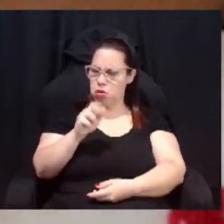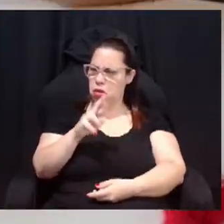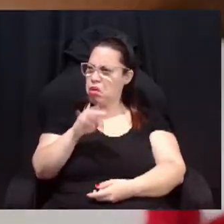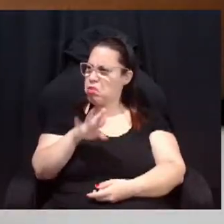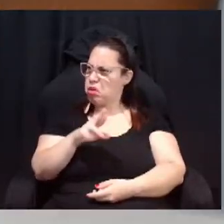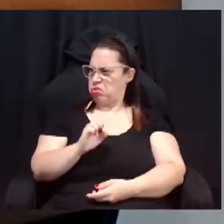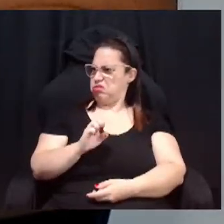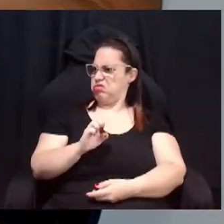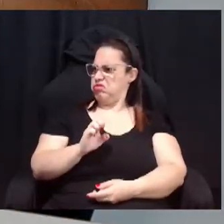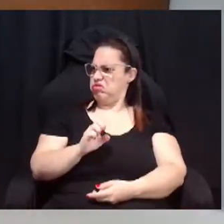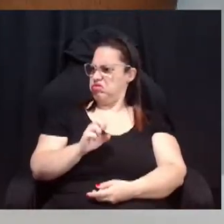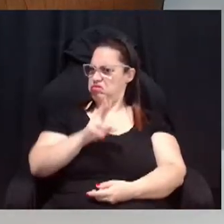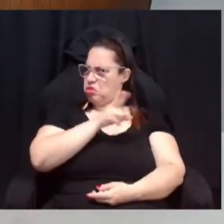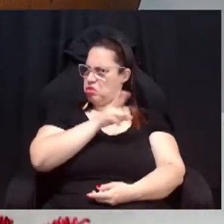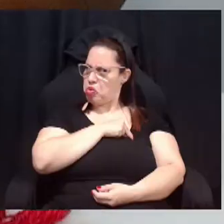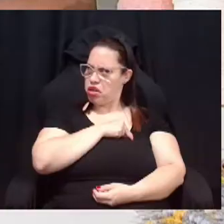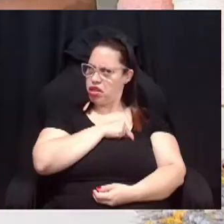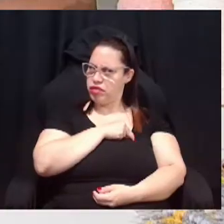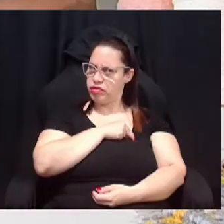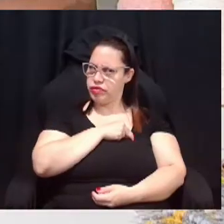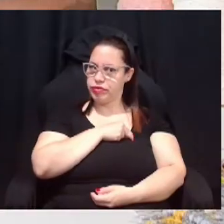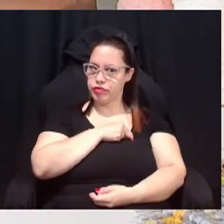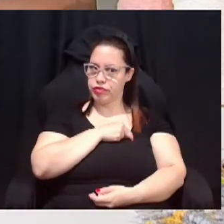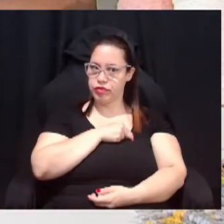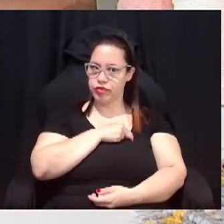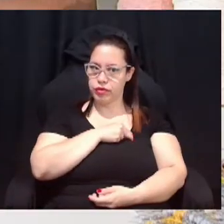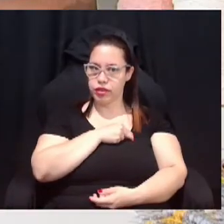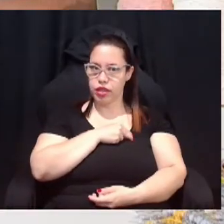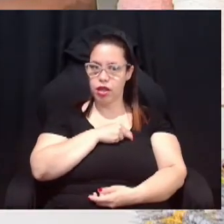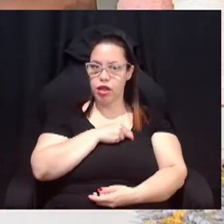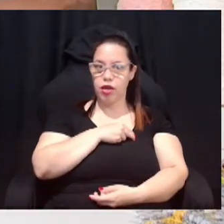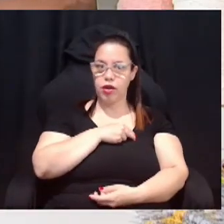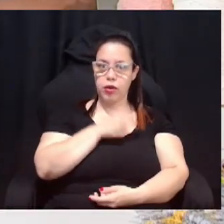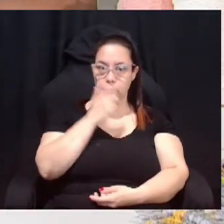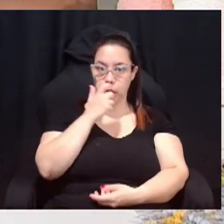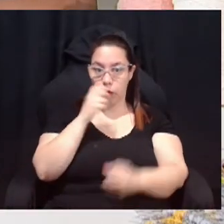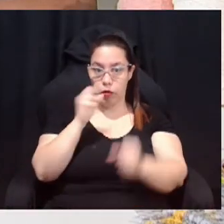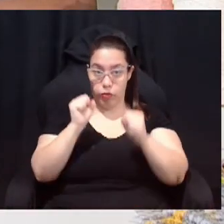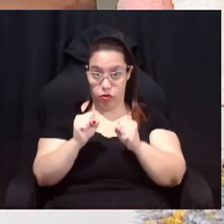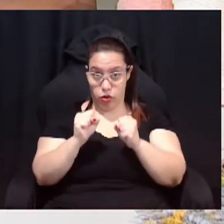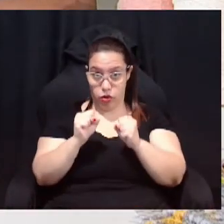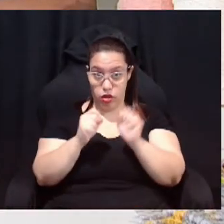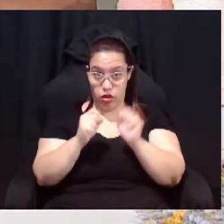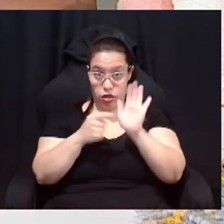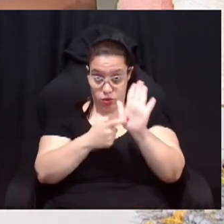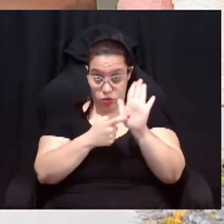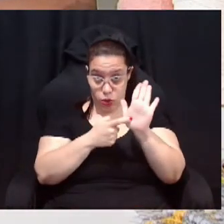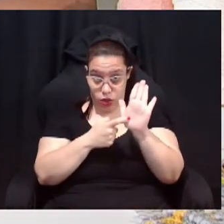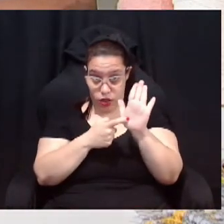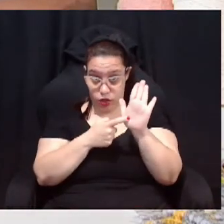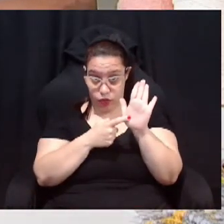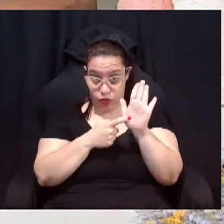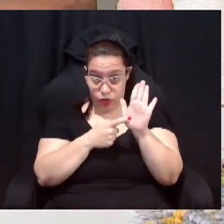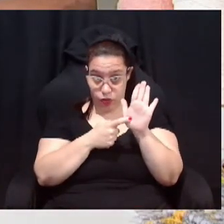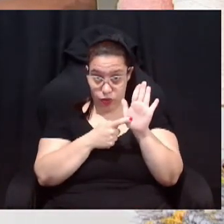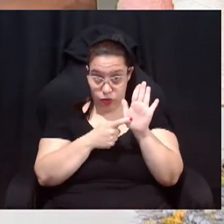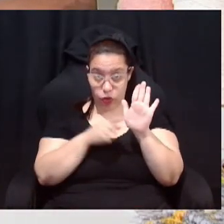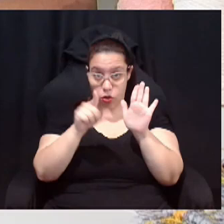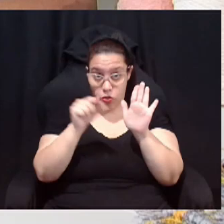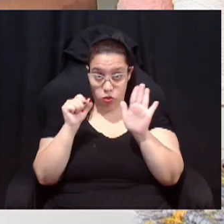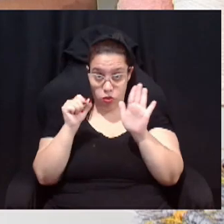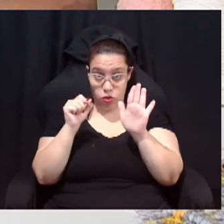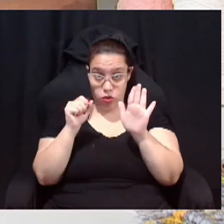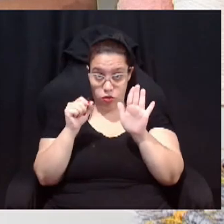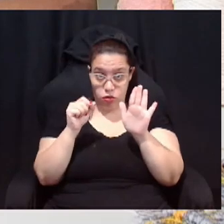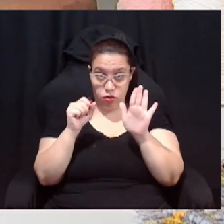é? E aí, para pentear, a gente pode usar a rasqueadeira, que é uma opção um pouco mais